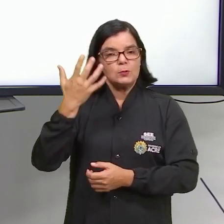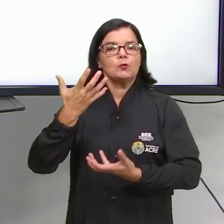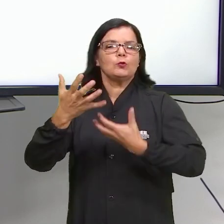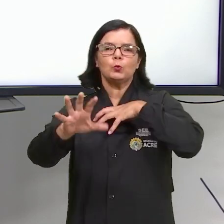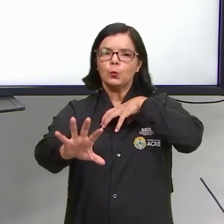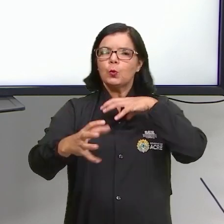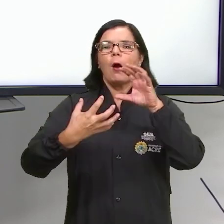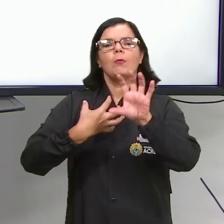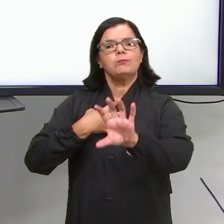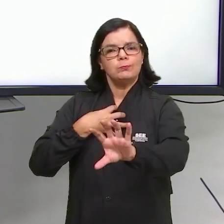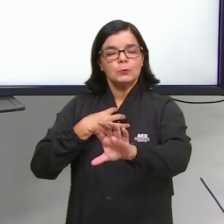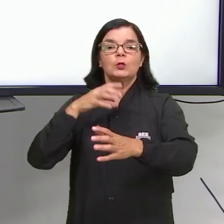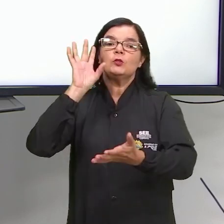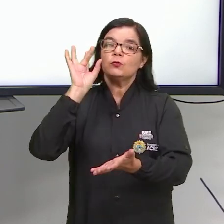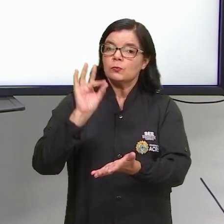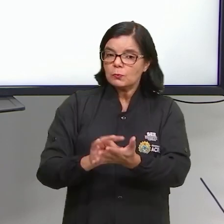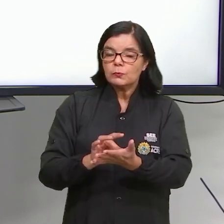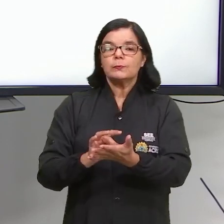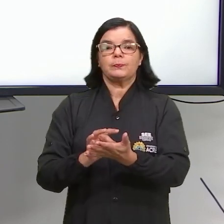povo, que gerasse, de fato,